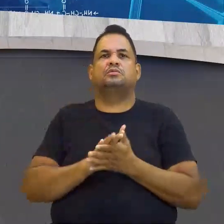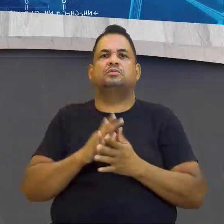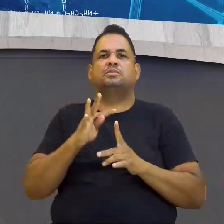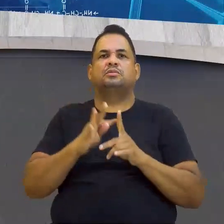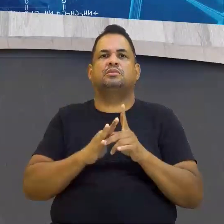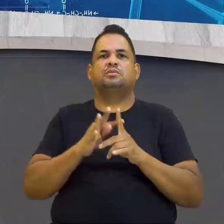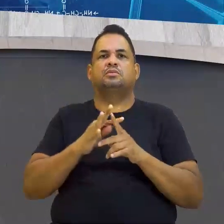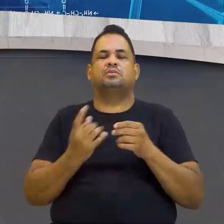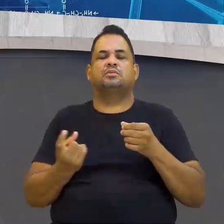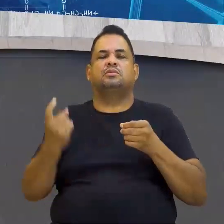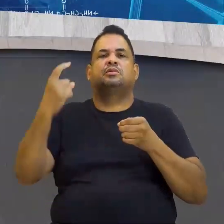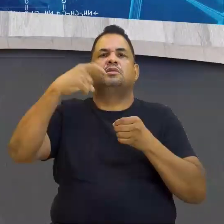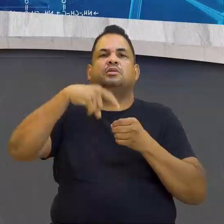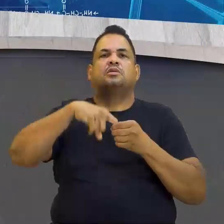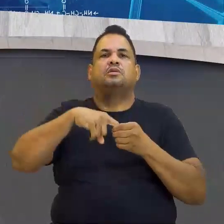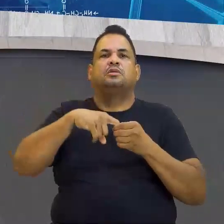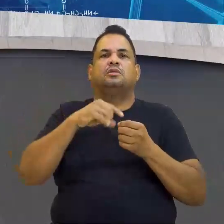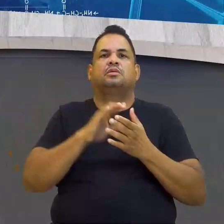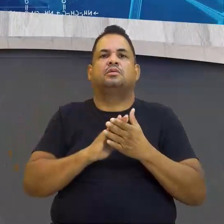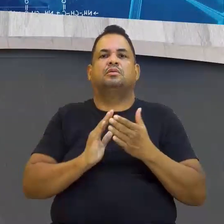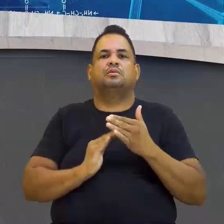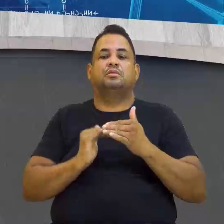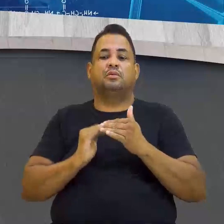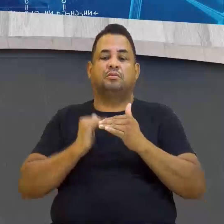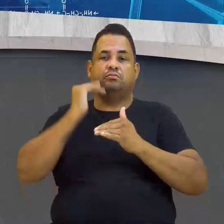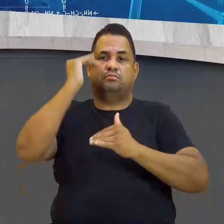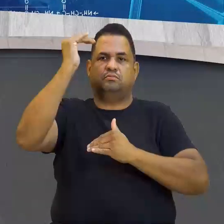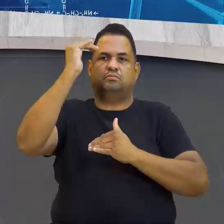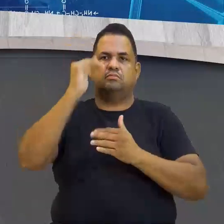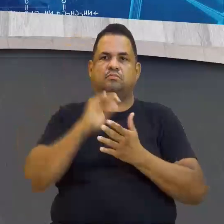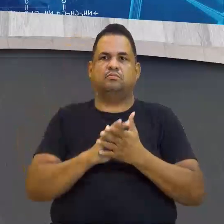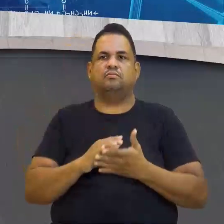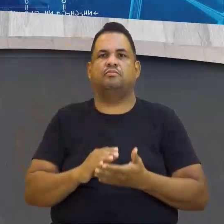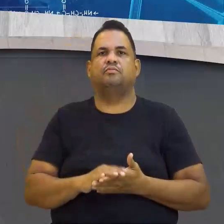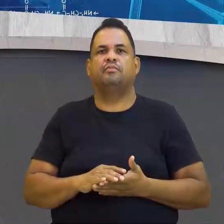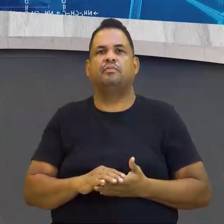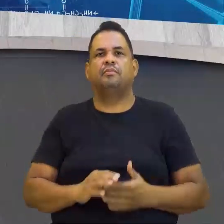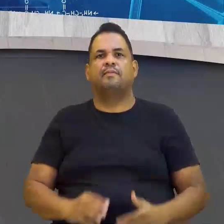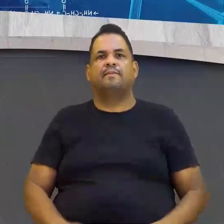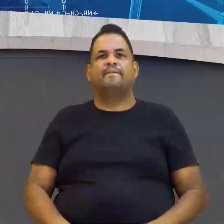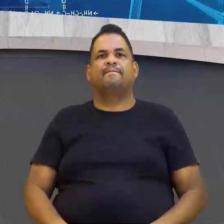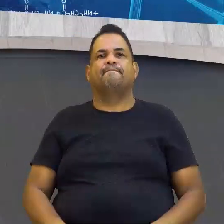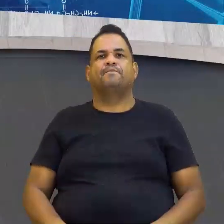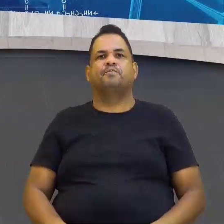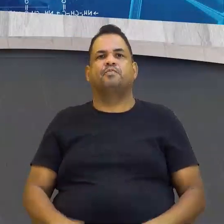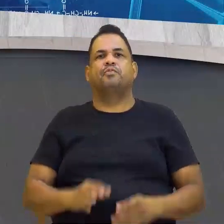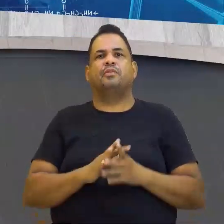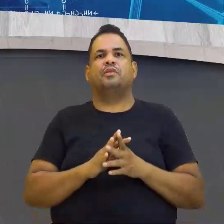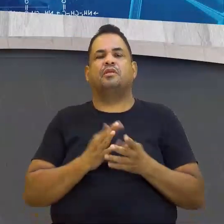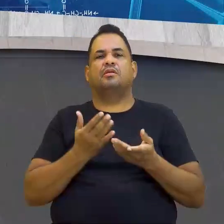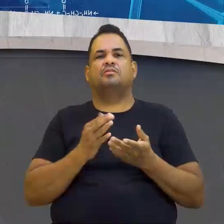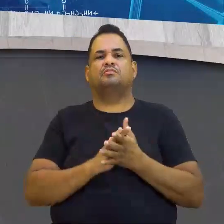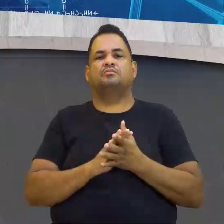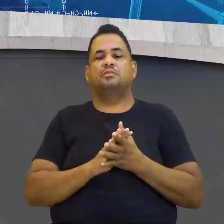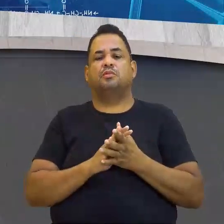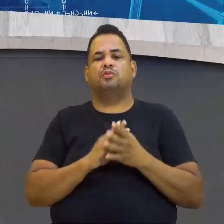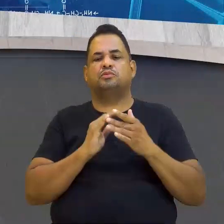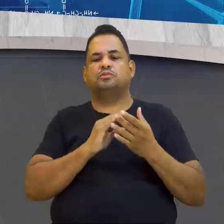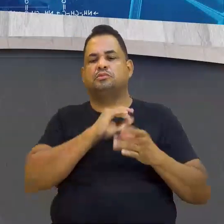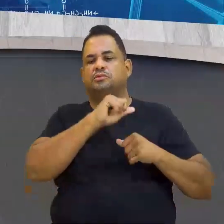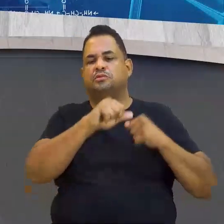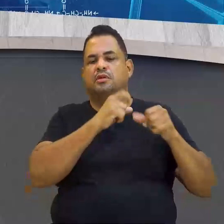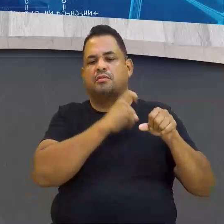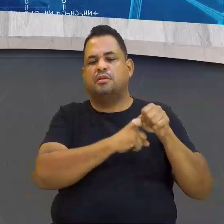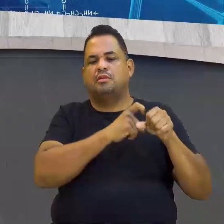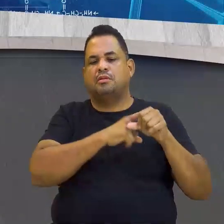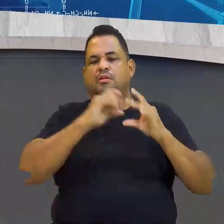temperatura voltaria a subir, a aumentar. Então, a gente viu que o ponto de fusão e o ponto de ebulição do